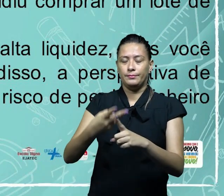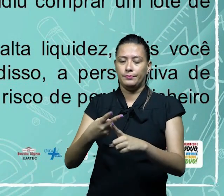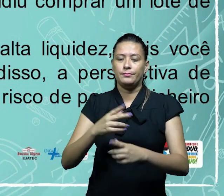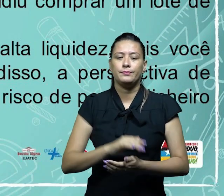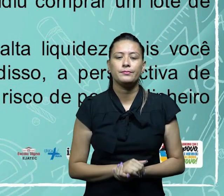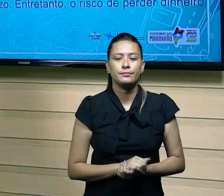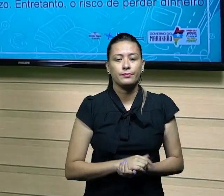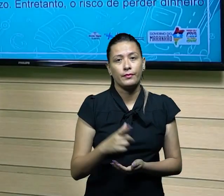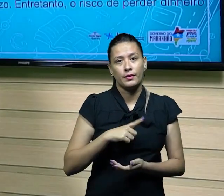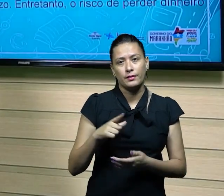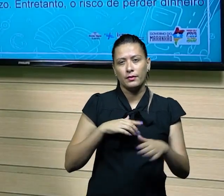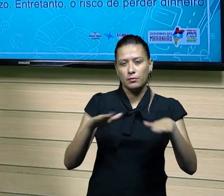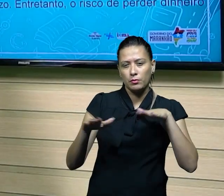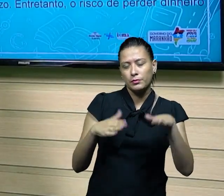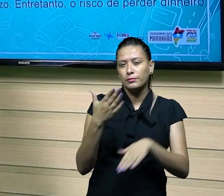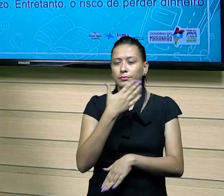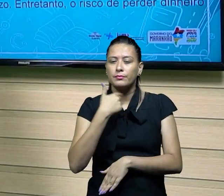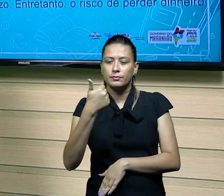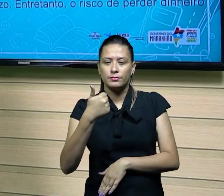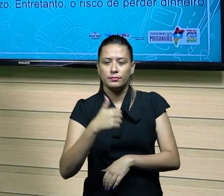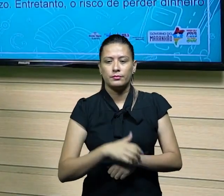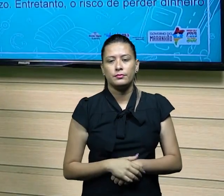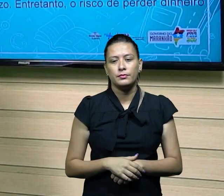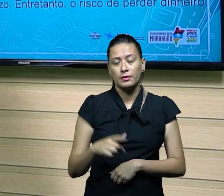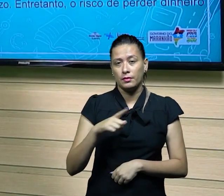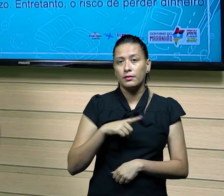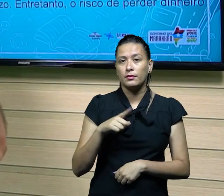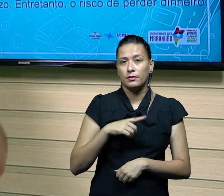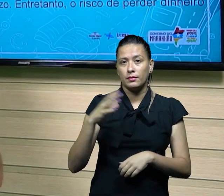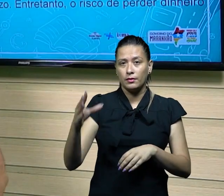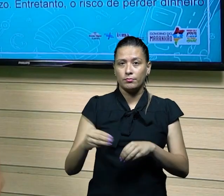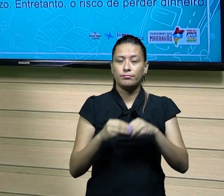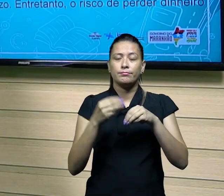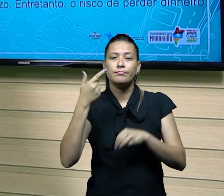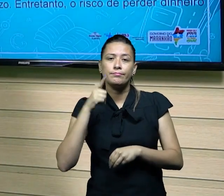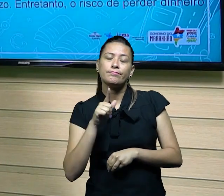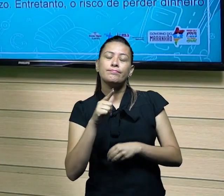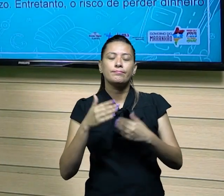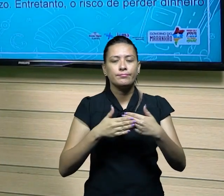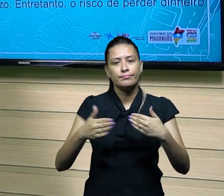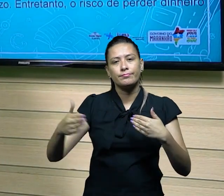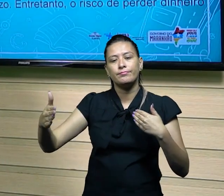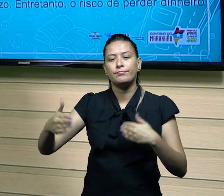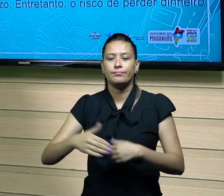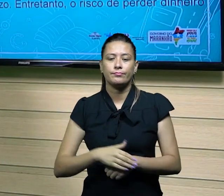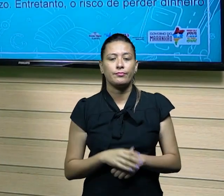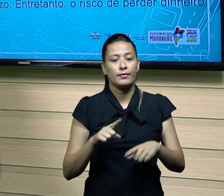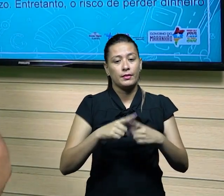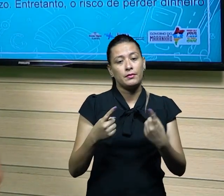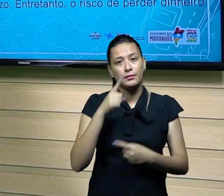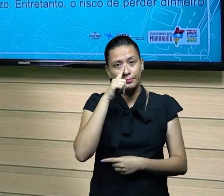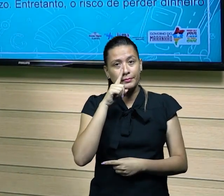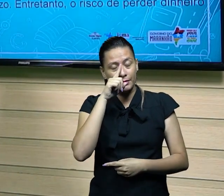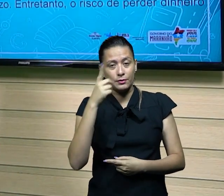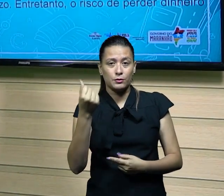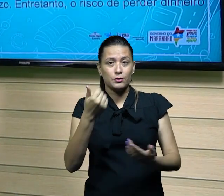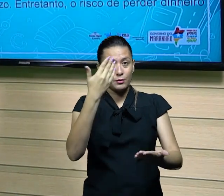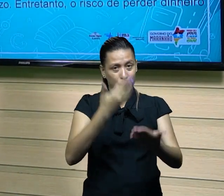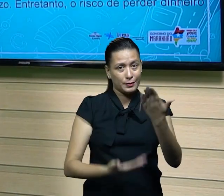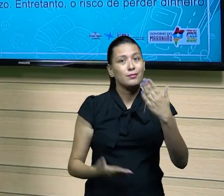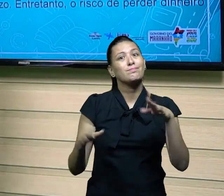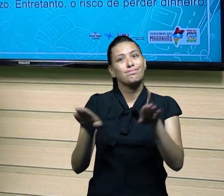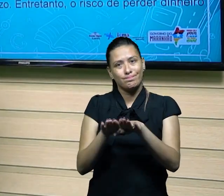ter prejuízos, começa a ter filiais sendo fechadas assim por diante, eu tenho um risco de quebrar, de perder esse valor que eu investi